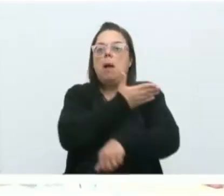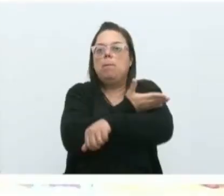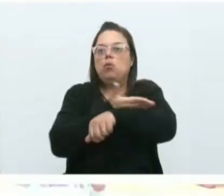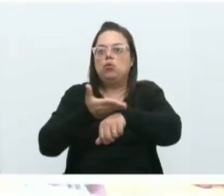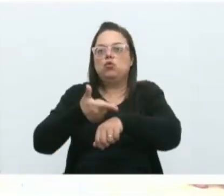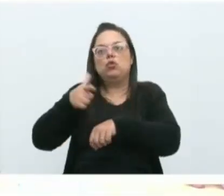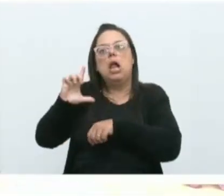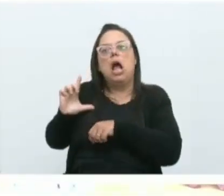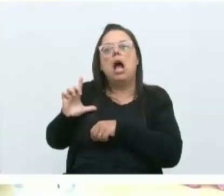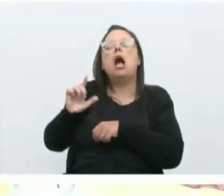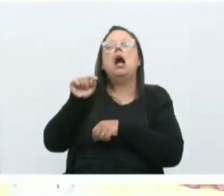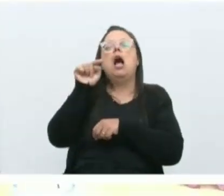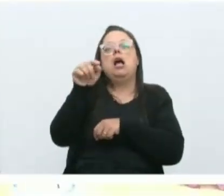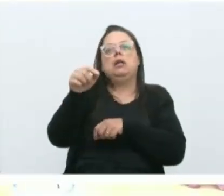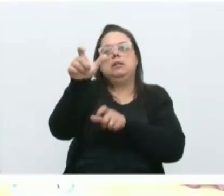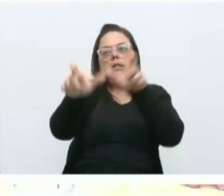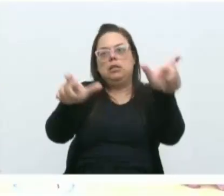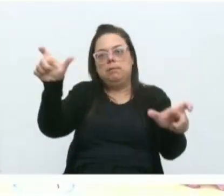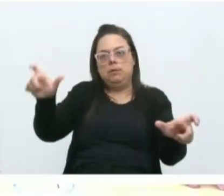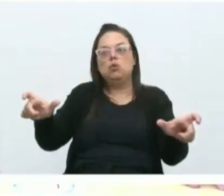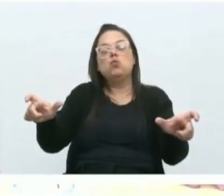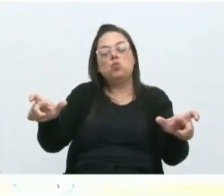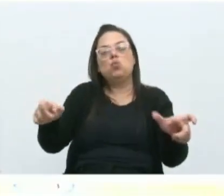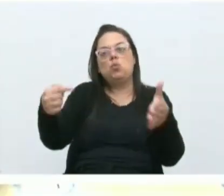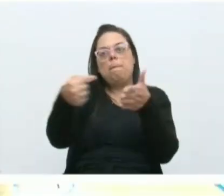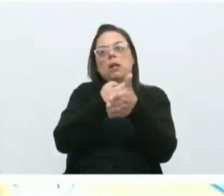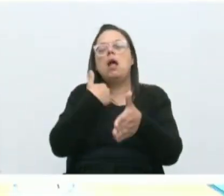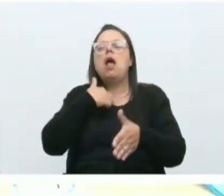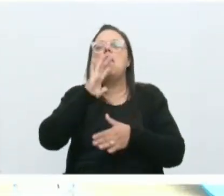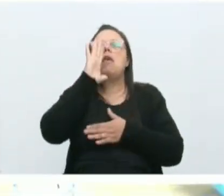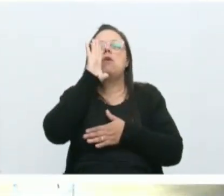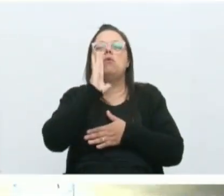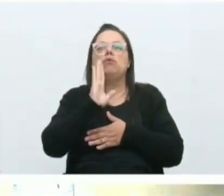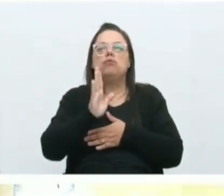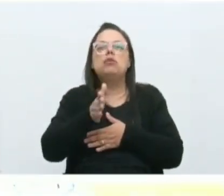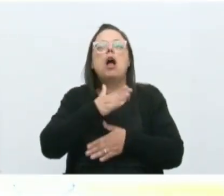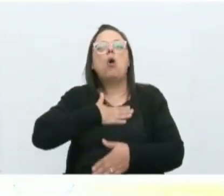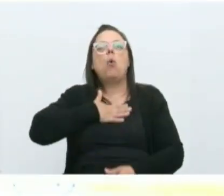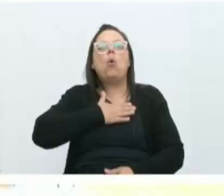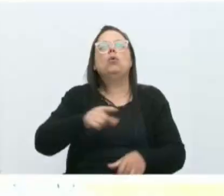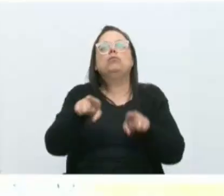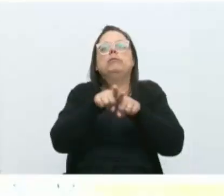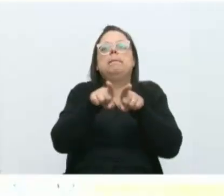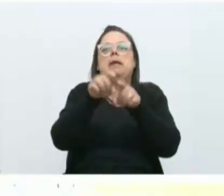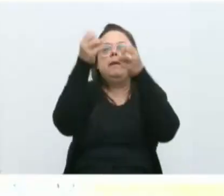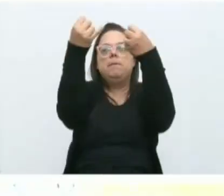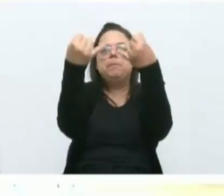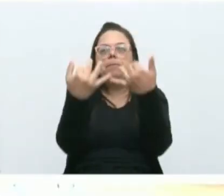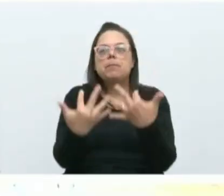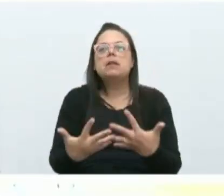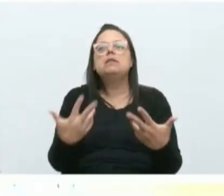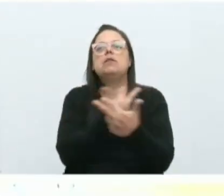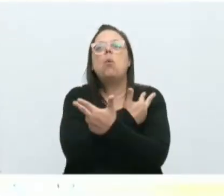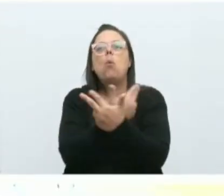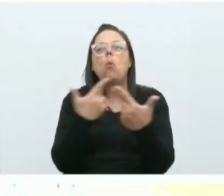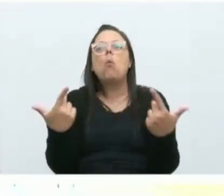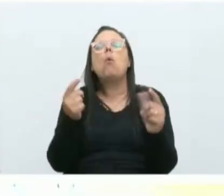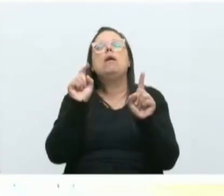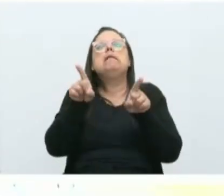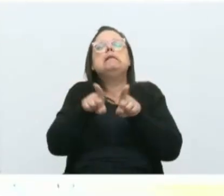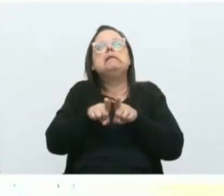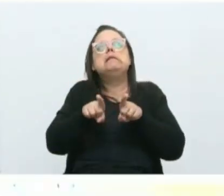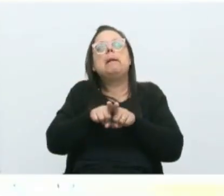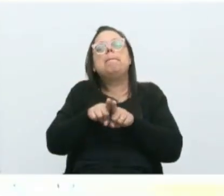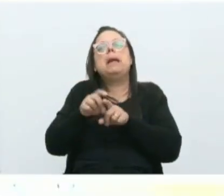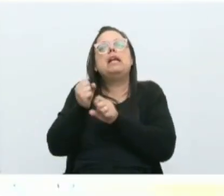dos presentes falarem, existem alguns pontos que eu sempre gosto de passar, que são conquistas, assim, de